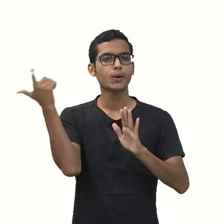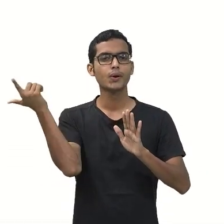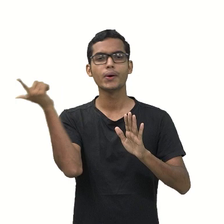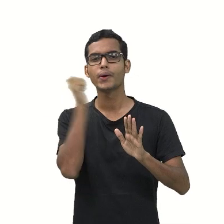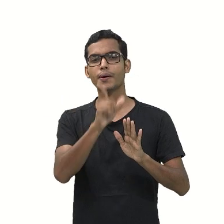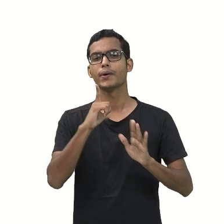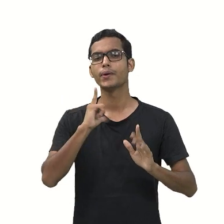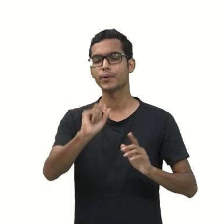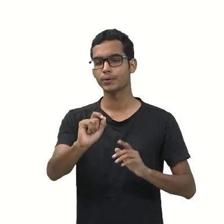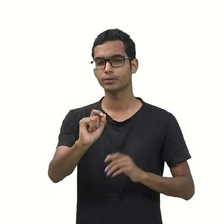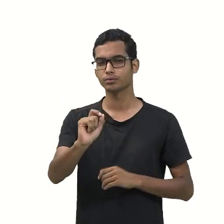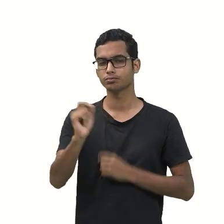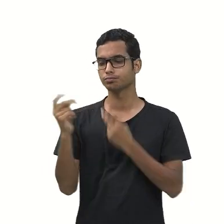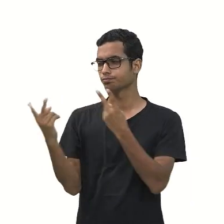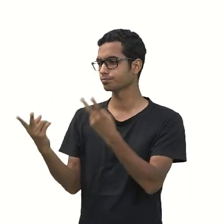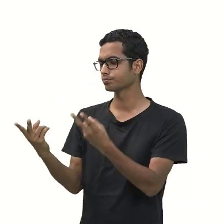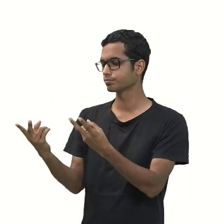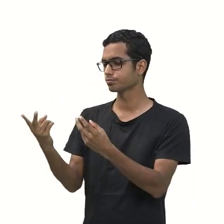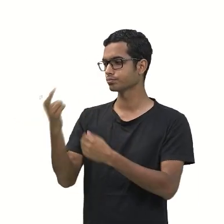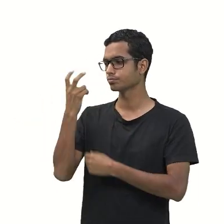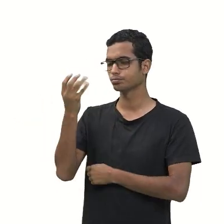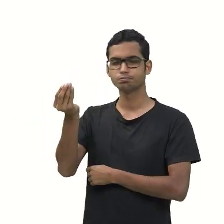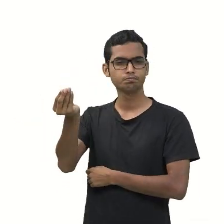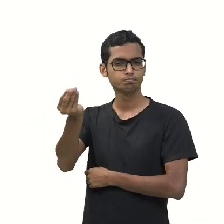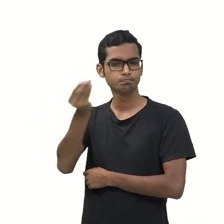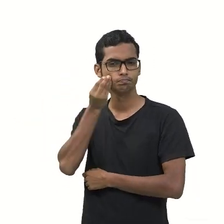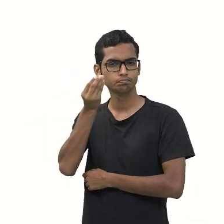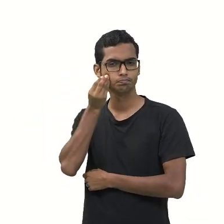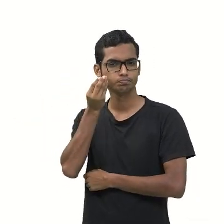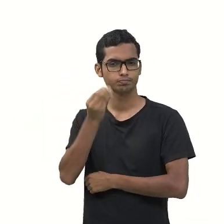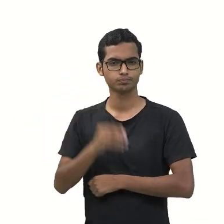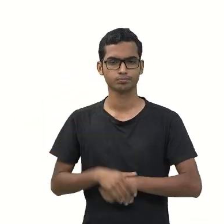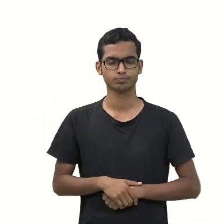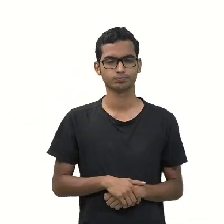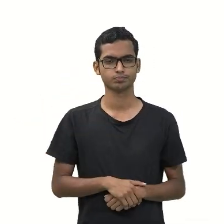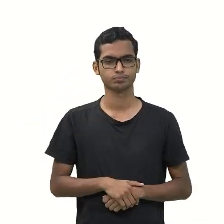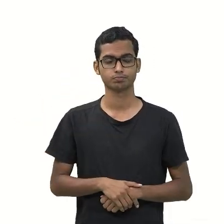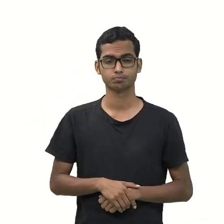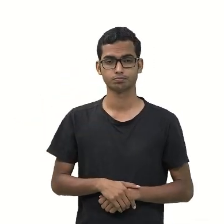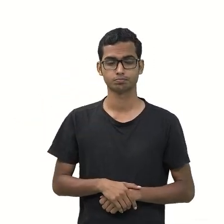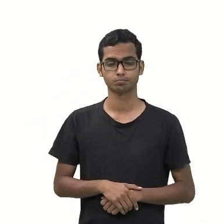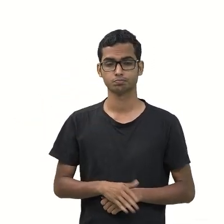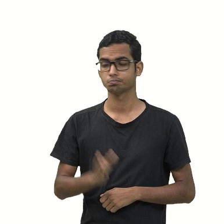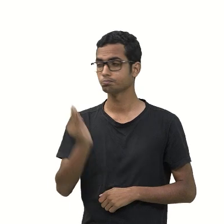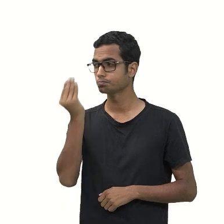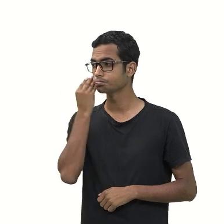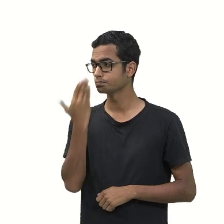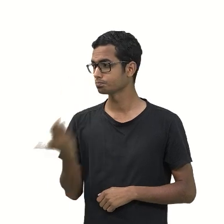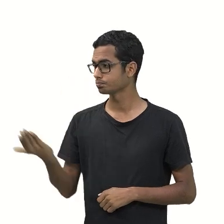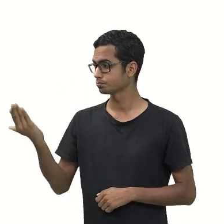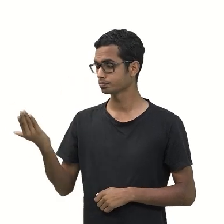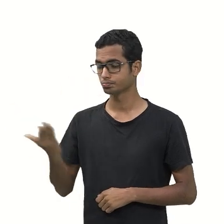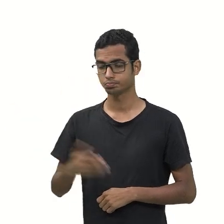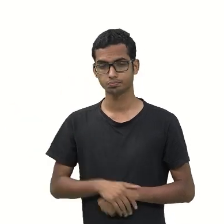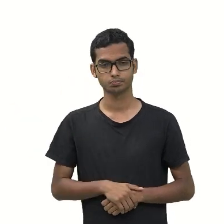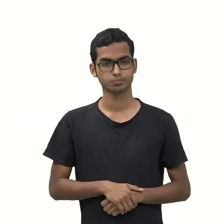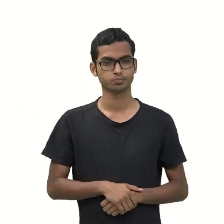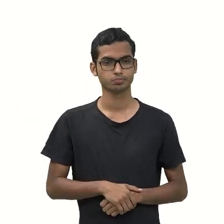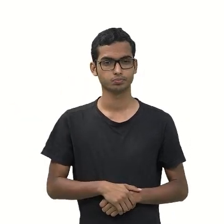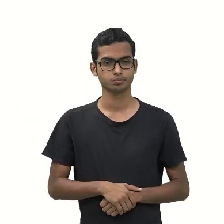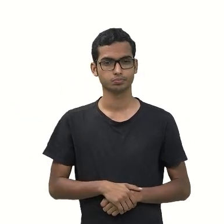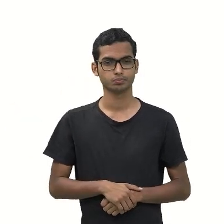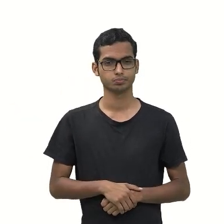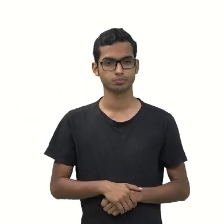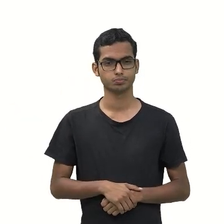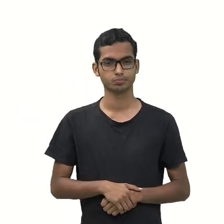ó, tá? Ele é AN, ou seja, o meu termo que eu vou descobrir, e